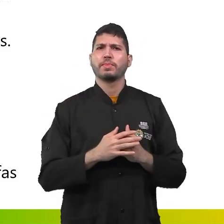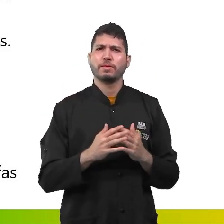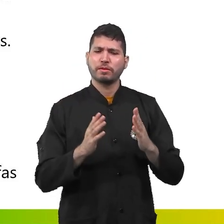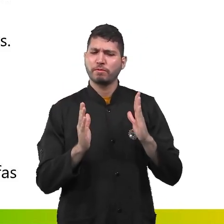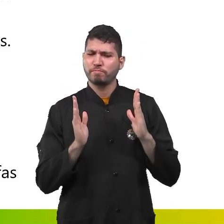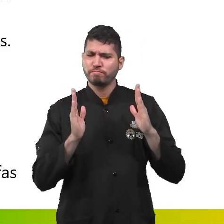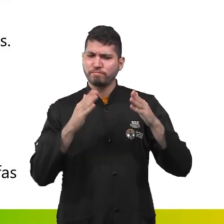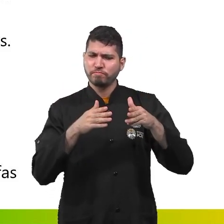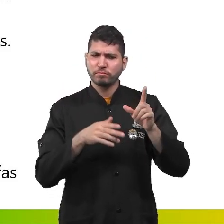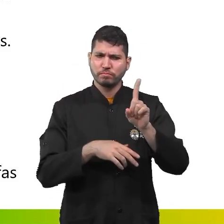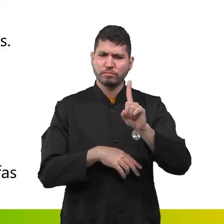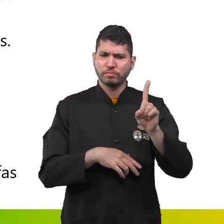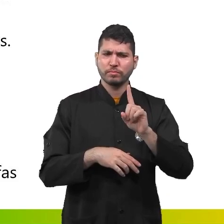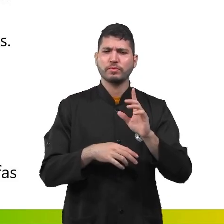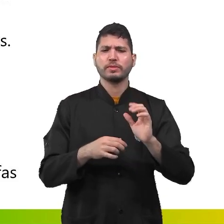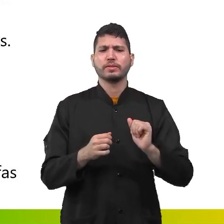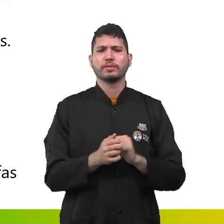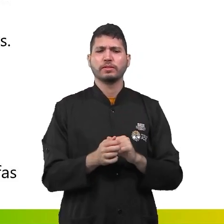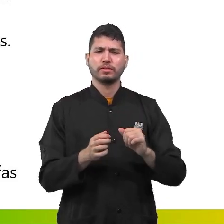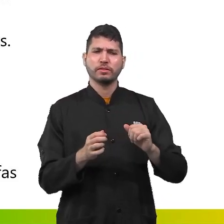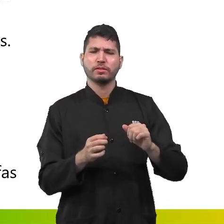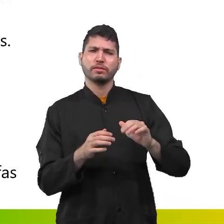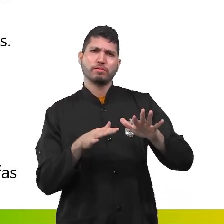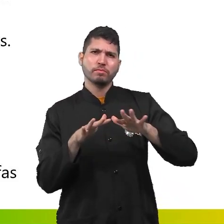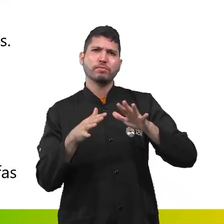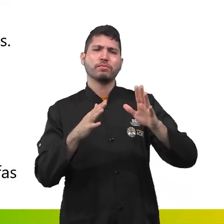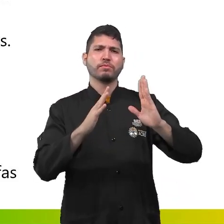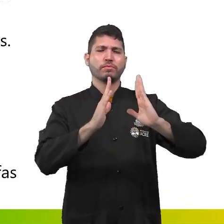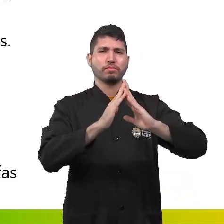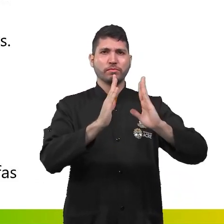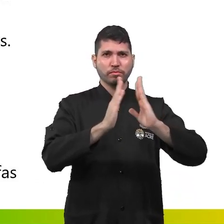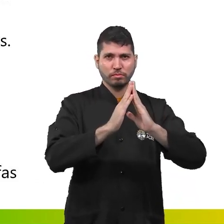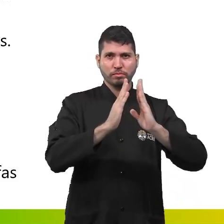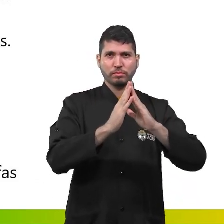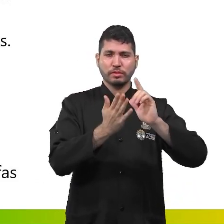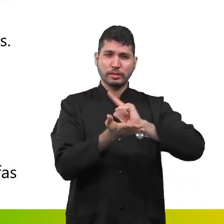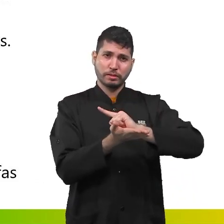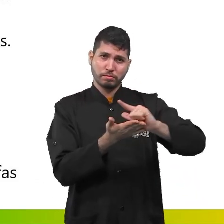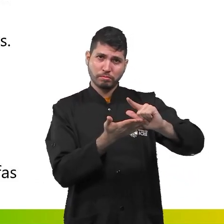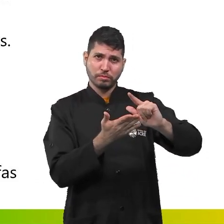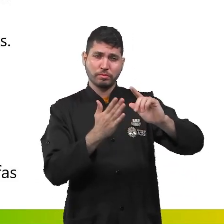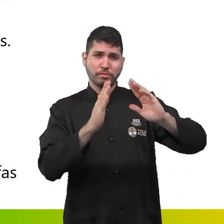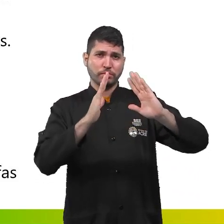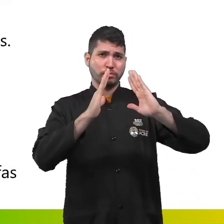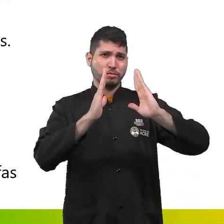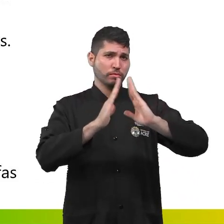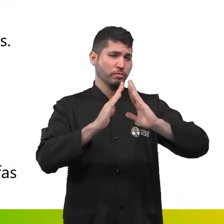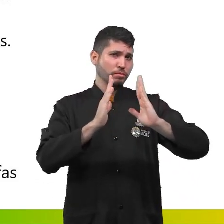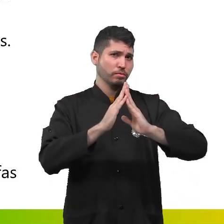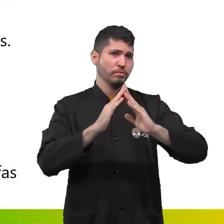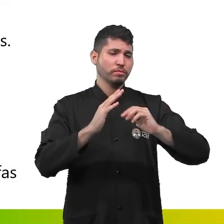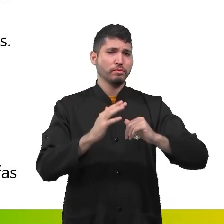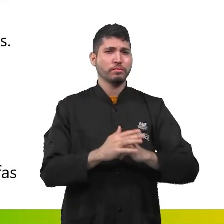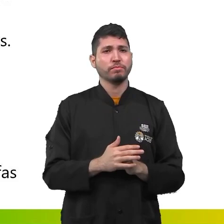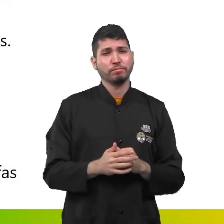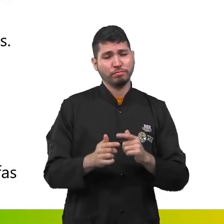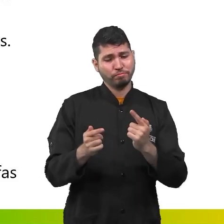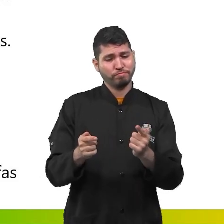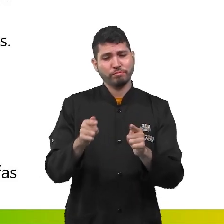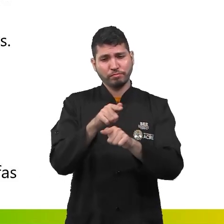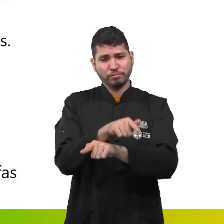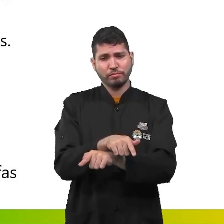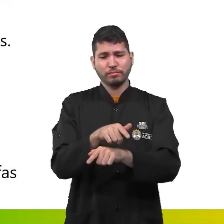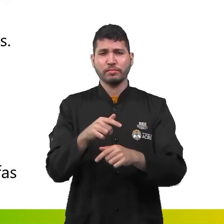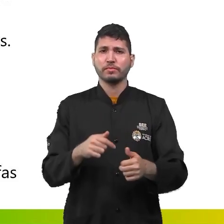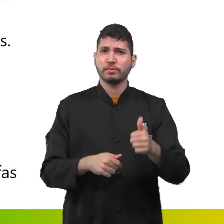tarefas domésticas. Ao contrário, a Suzanita, com a sua visão tradicional, ela acha que a mulher